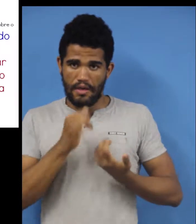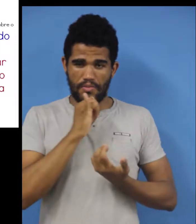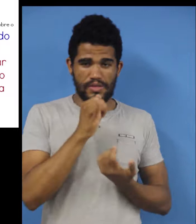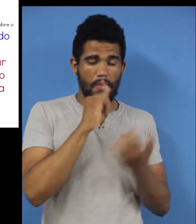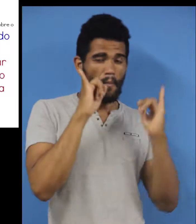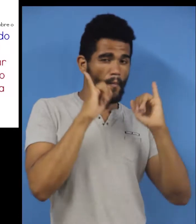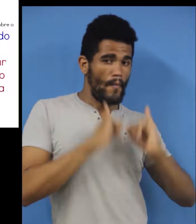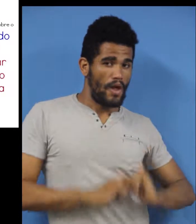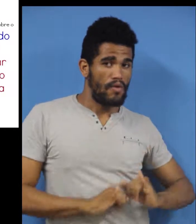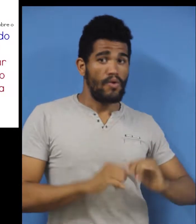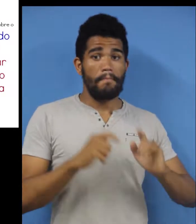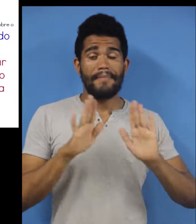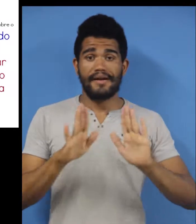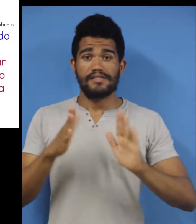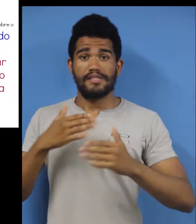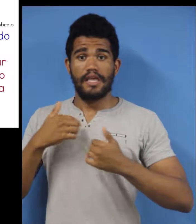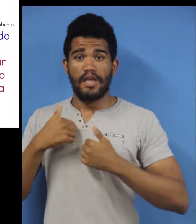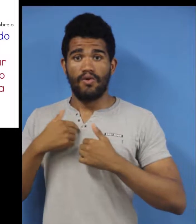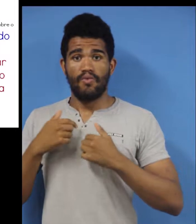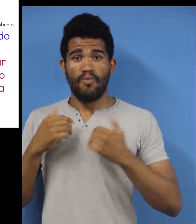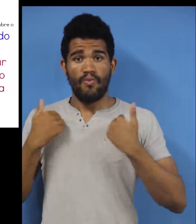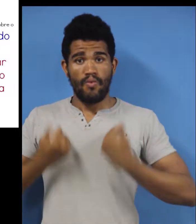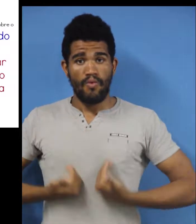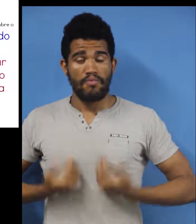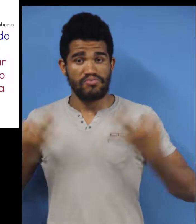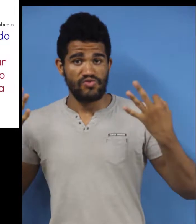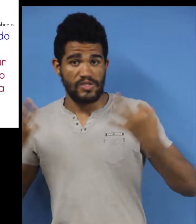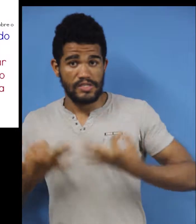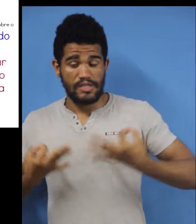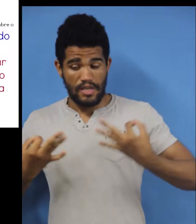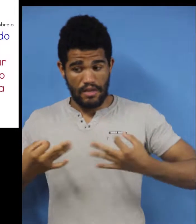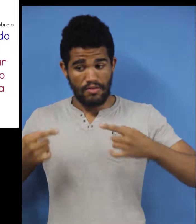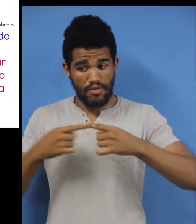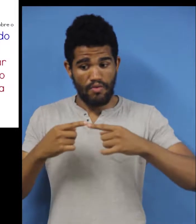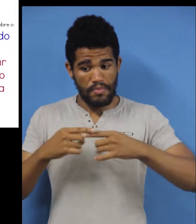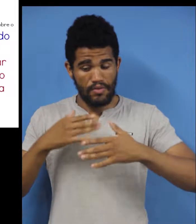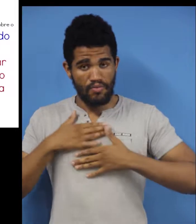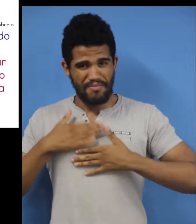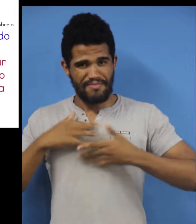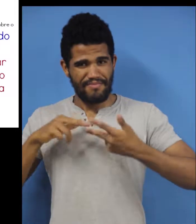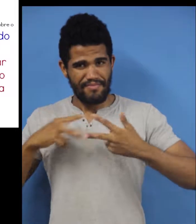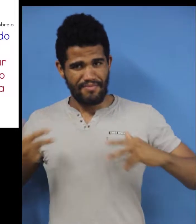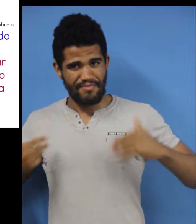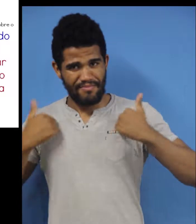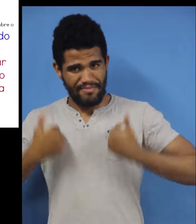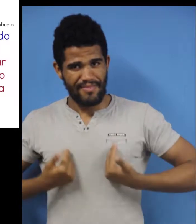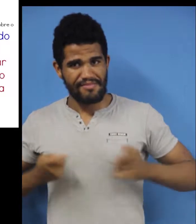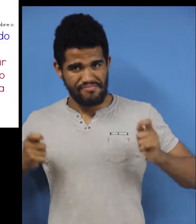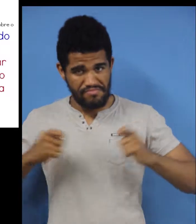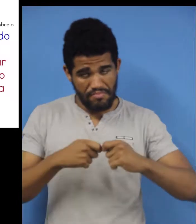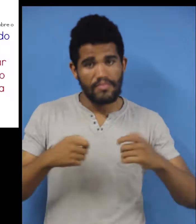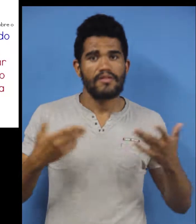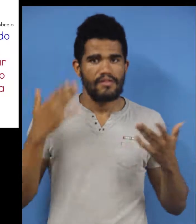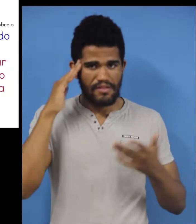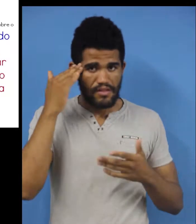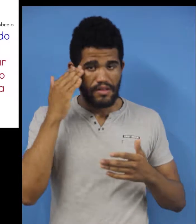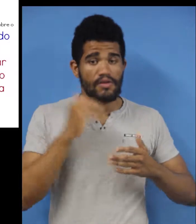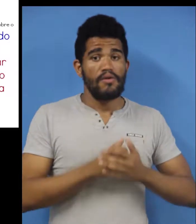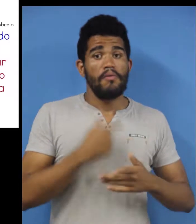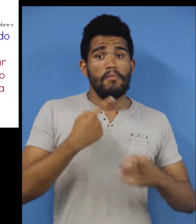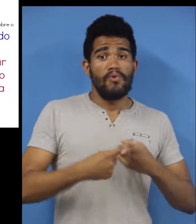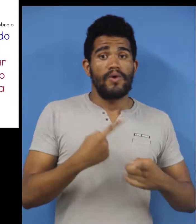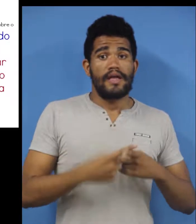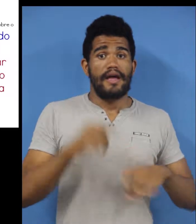tipo Gabriela Pugliese, e eu aqui magrelinha, querendo alcançar o corpo daquela mulher, né, gente? Ó, pretendido e